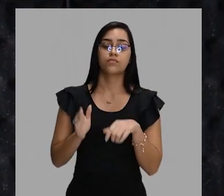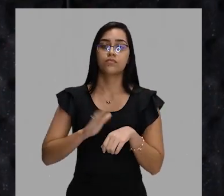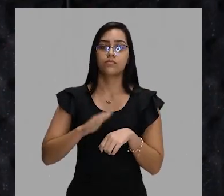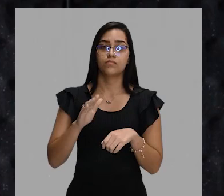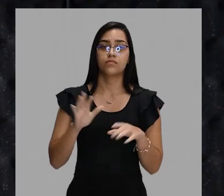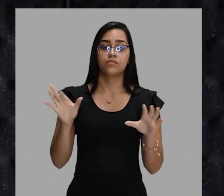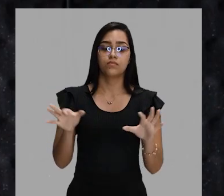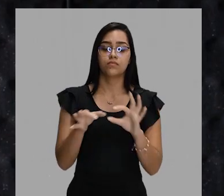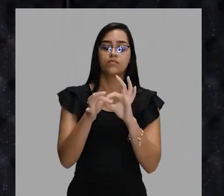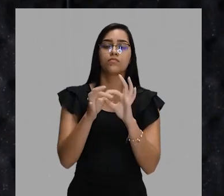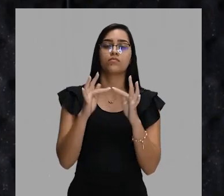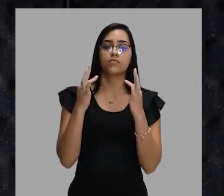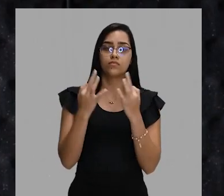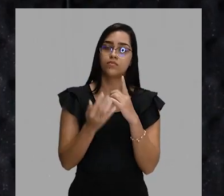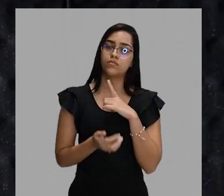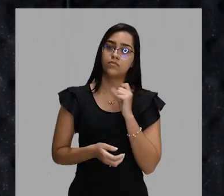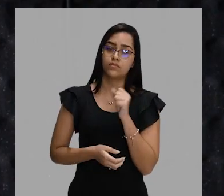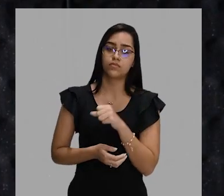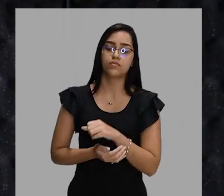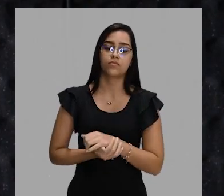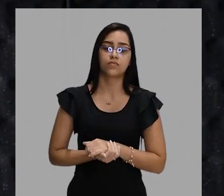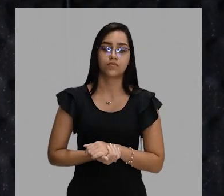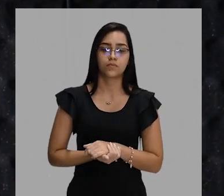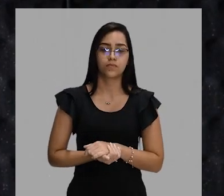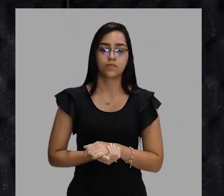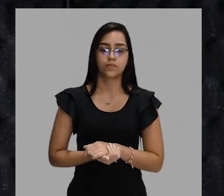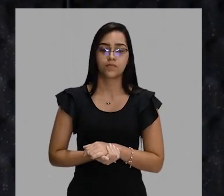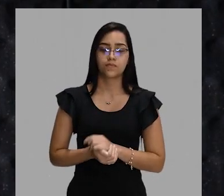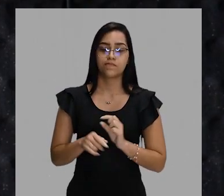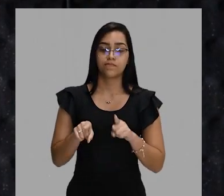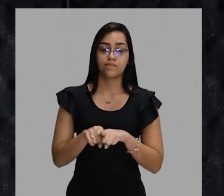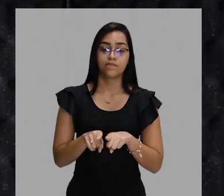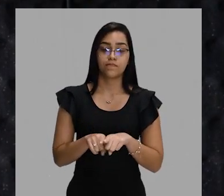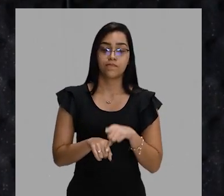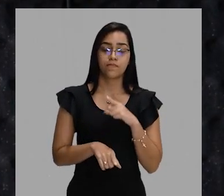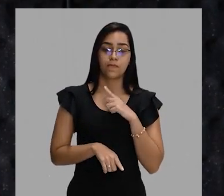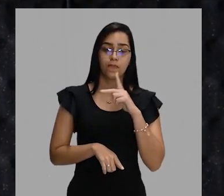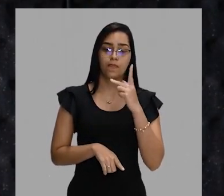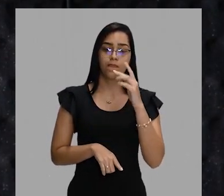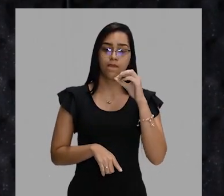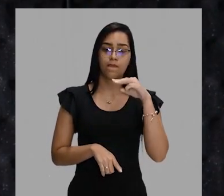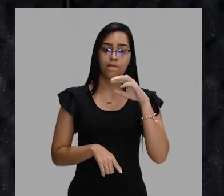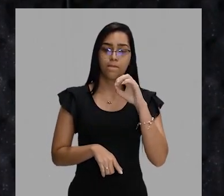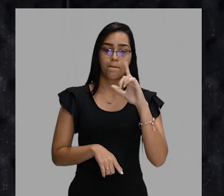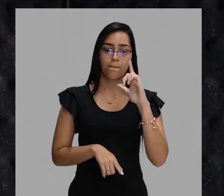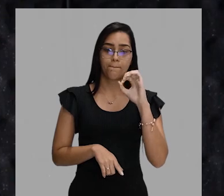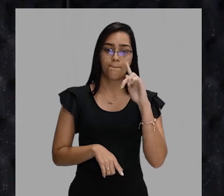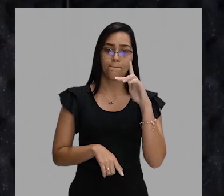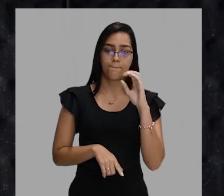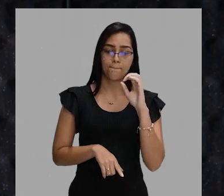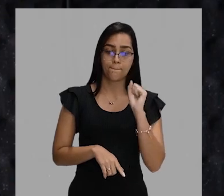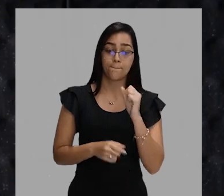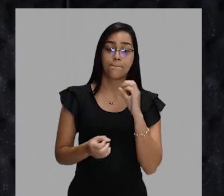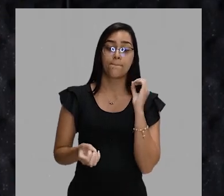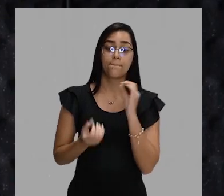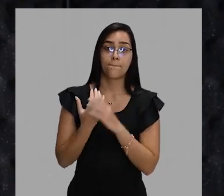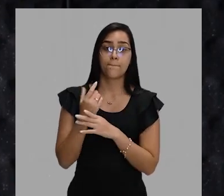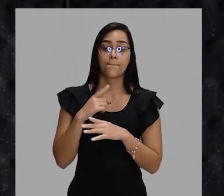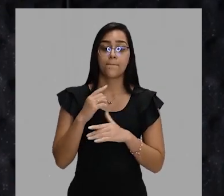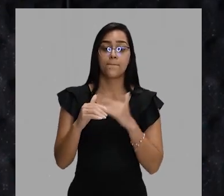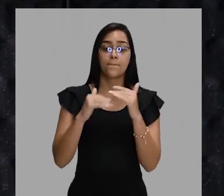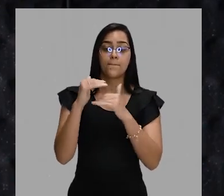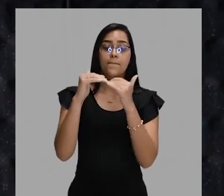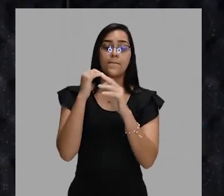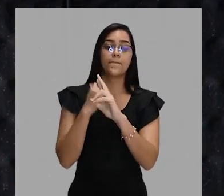o parentesco evolutivo entre eles também vai haver. Esses órgãos homólogos, eles são gerados por um